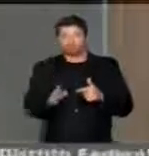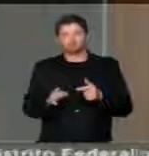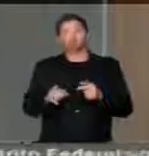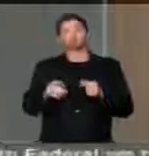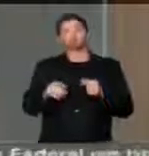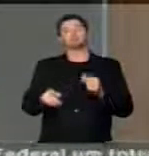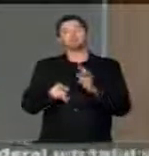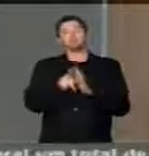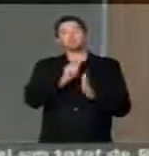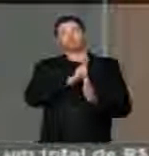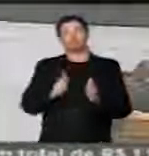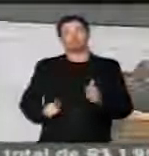Acabou por derrubá-lo e tirar todas as condições que ele tem de vice-presidir essa casa. Era isso, senhor presidente, apenas para dar